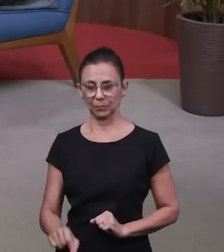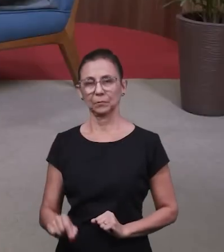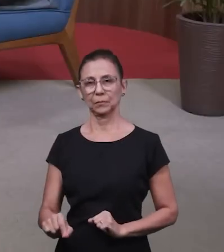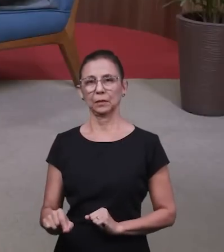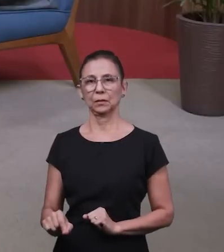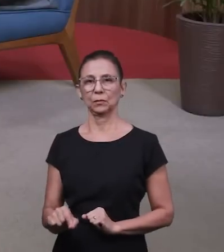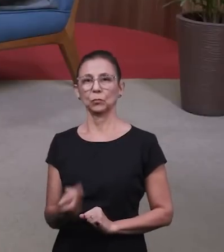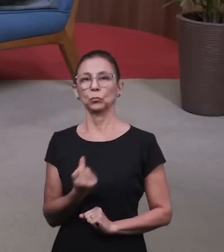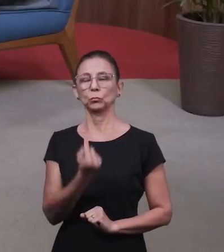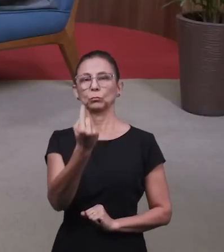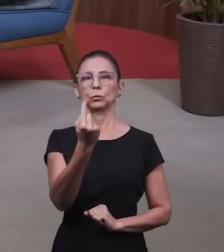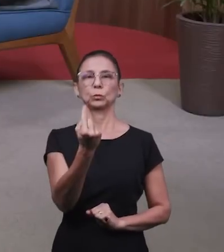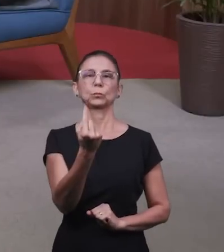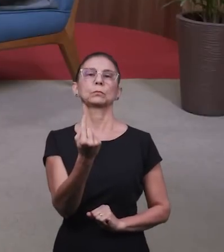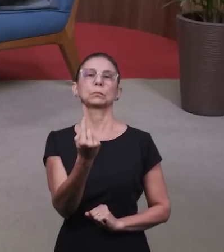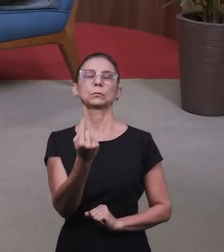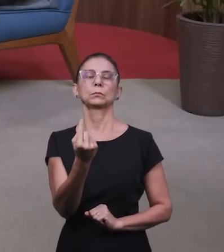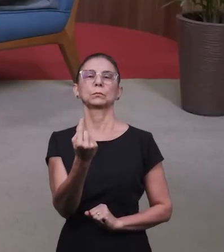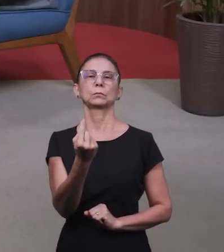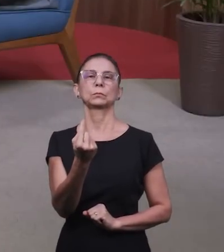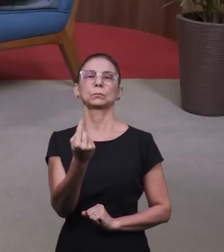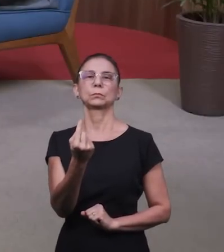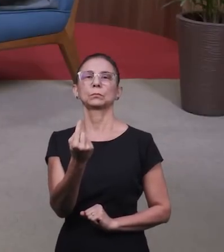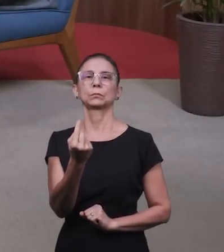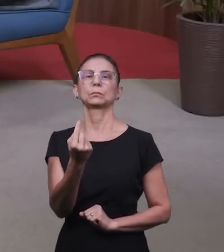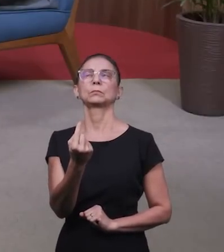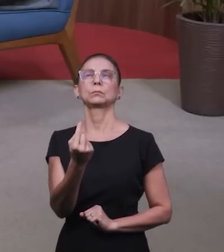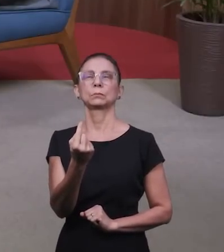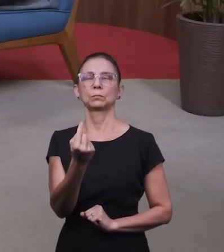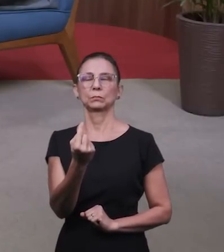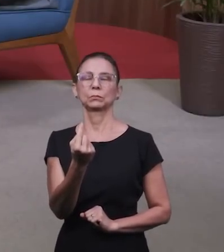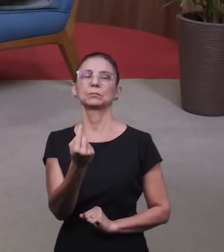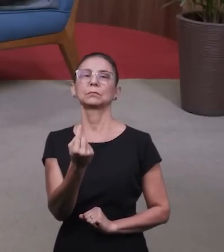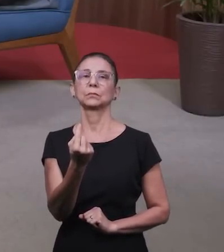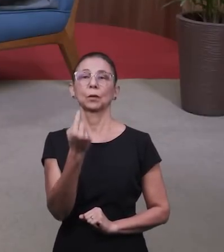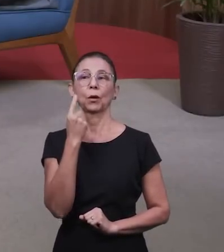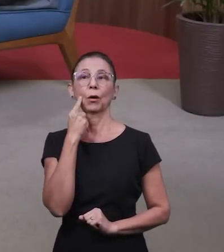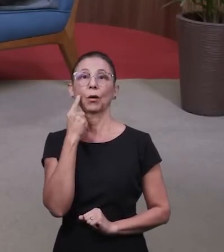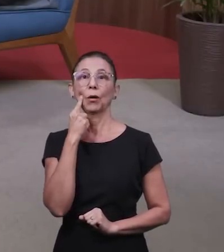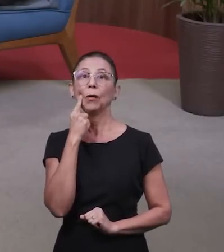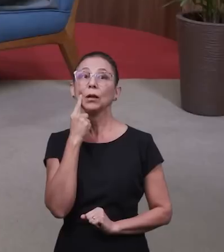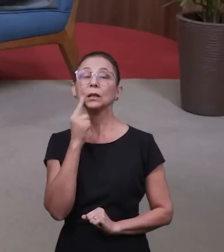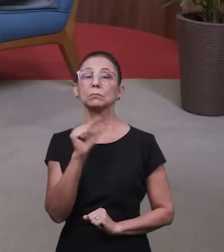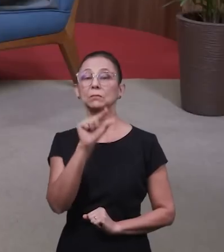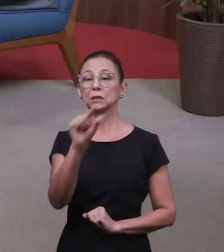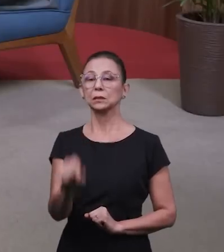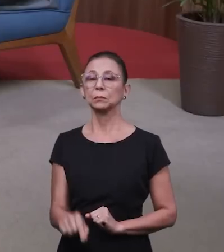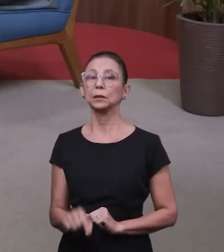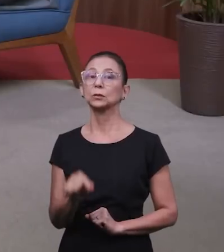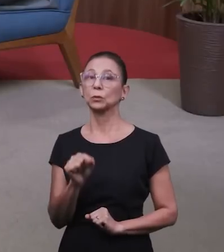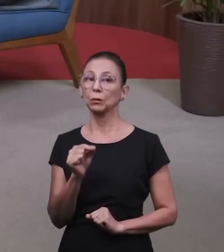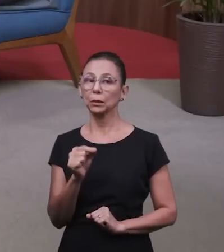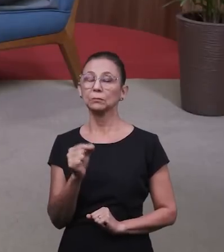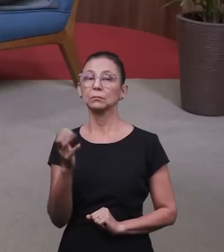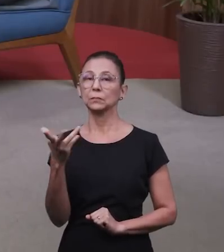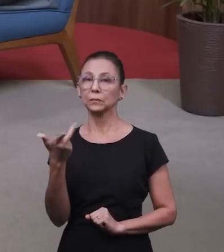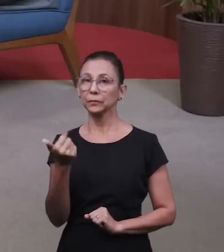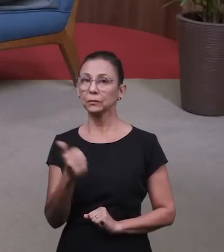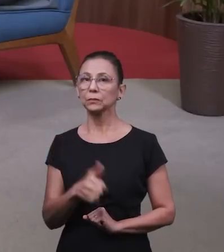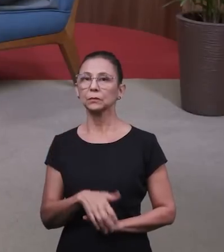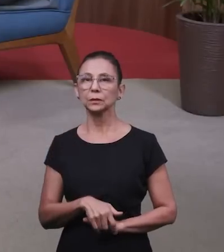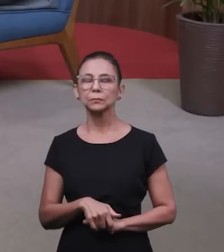é único em sua categoria. Glória a Deus. Glória a Deus. Veja o nível desse Que pastoreio. coisa, hein? Não é? A